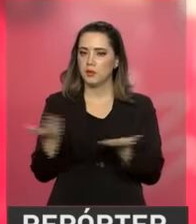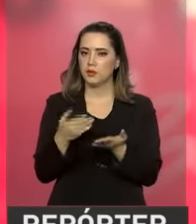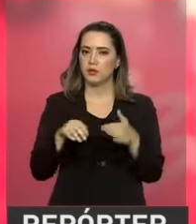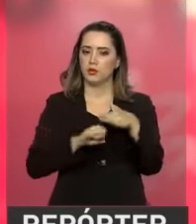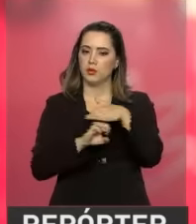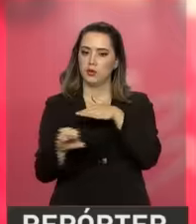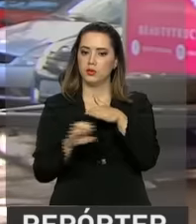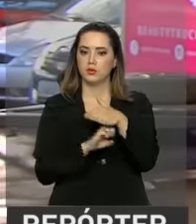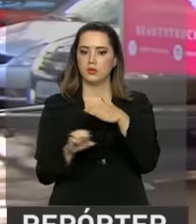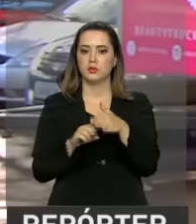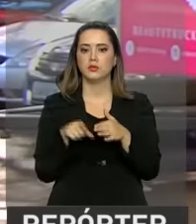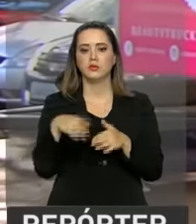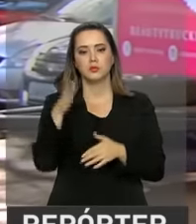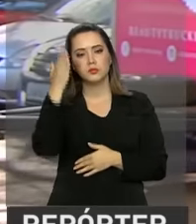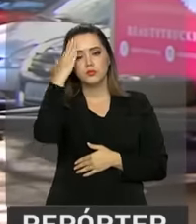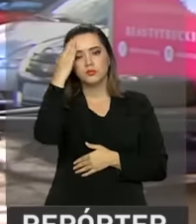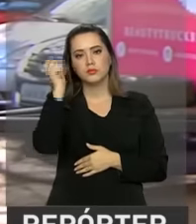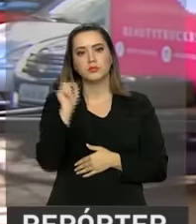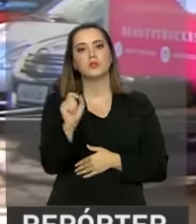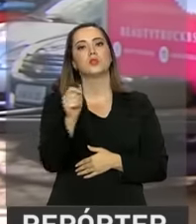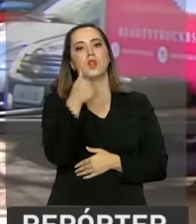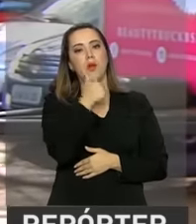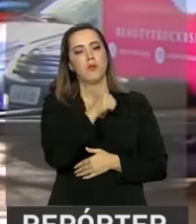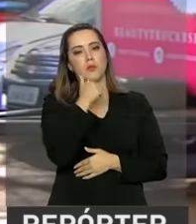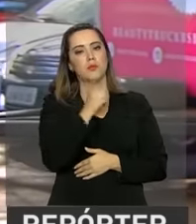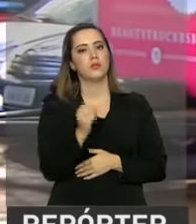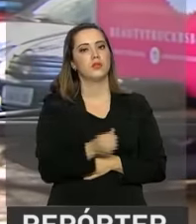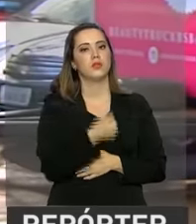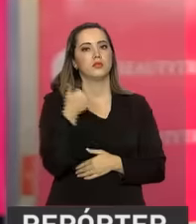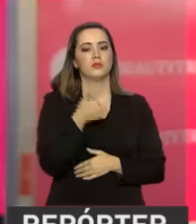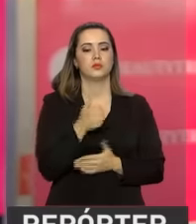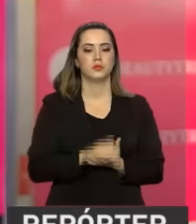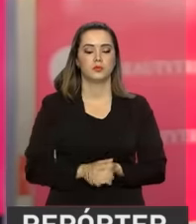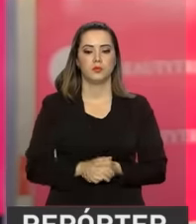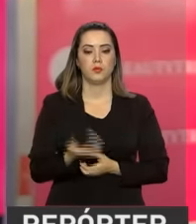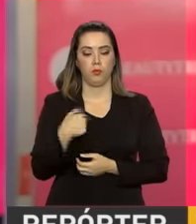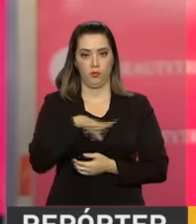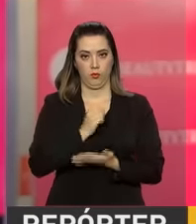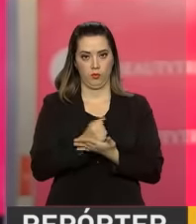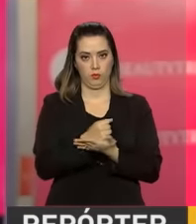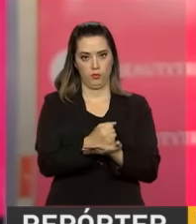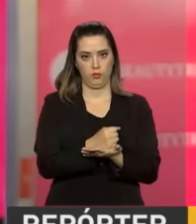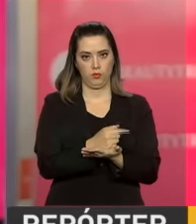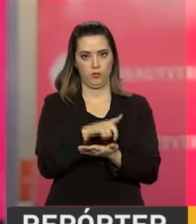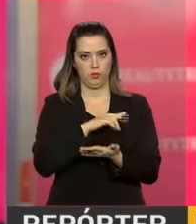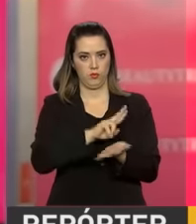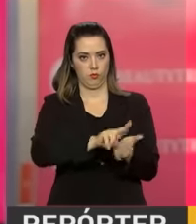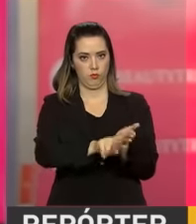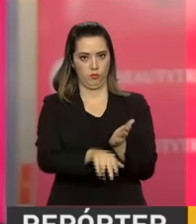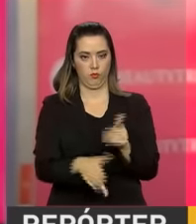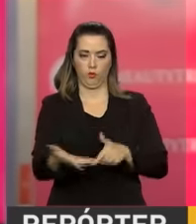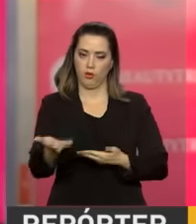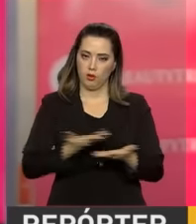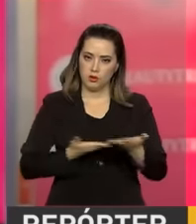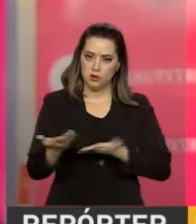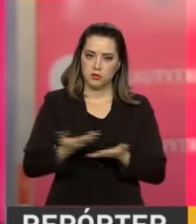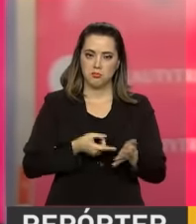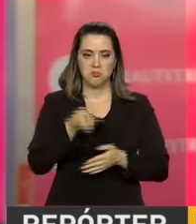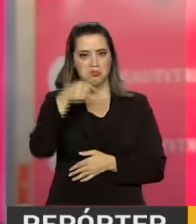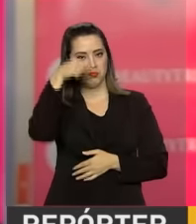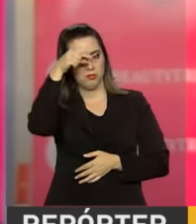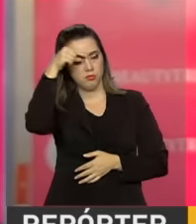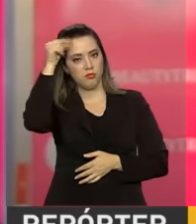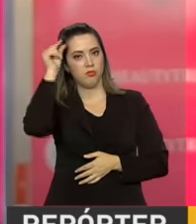negócio inovador aposta nas trabalhadoras para conquistar o público. Nós oferecemos serviços de design de sobrancelha, sobrancelha